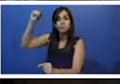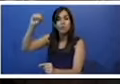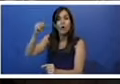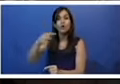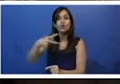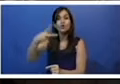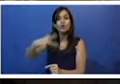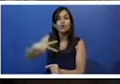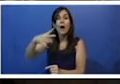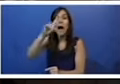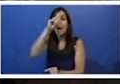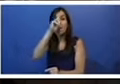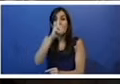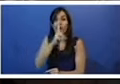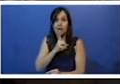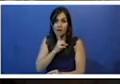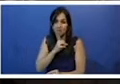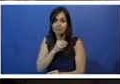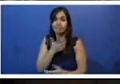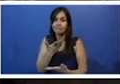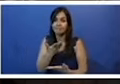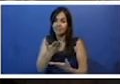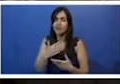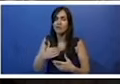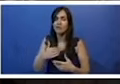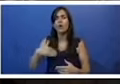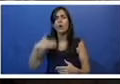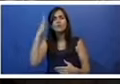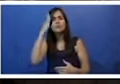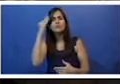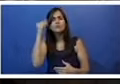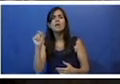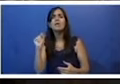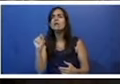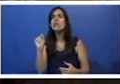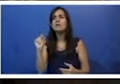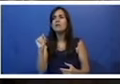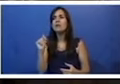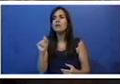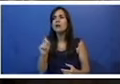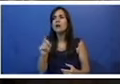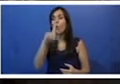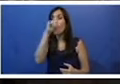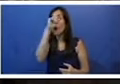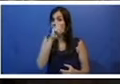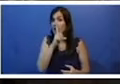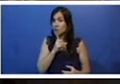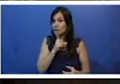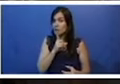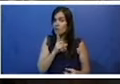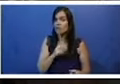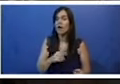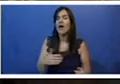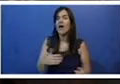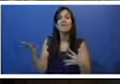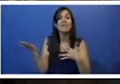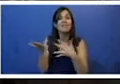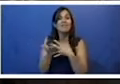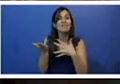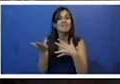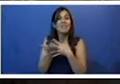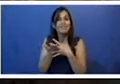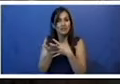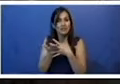Amarelo Então quer dizer que a a barra amarela ó a barra amarela é metade da